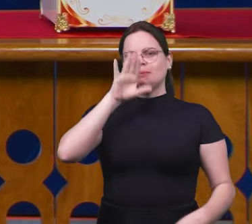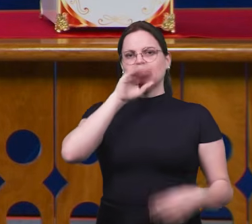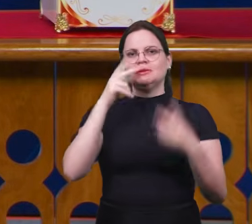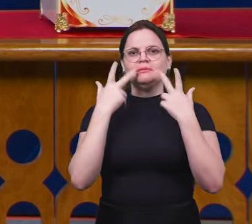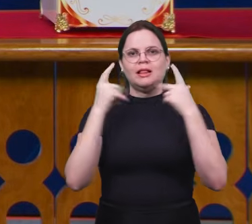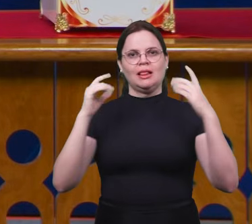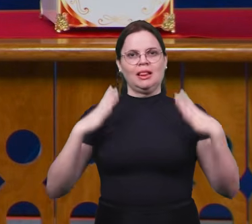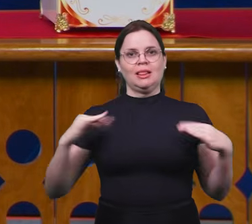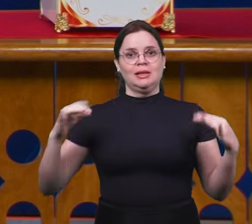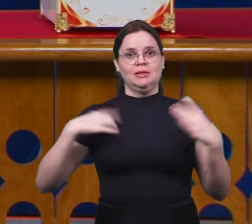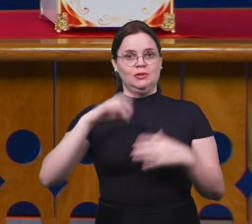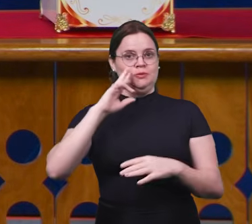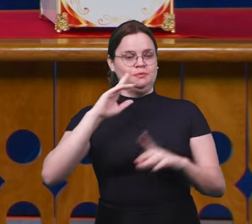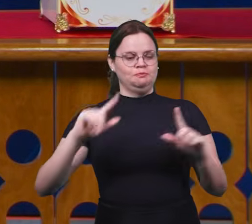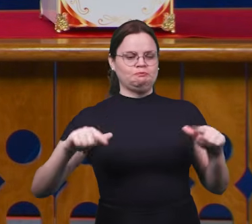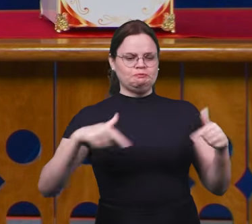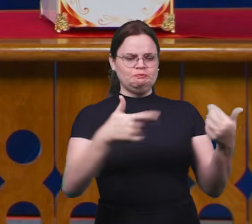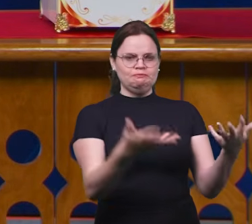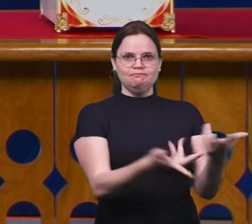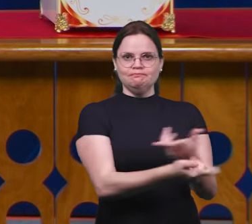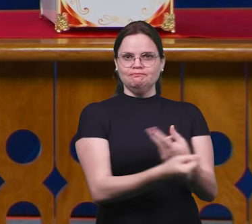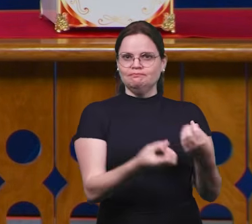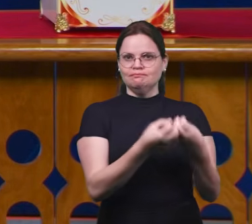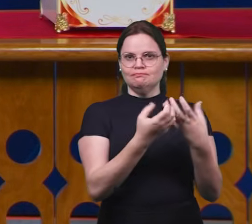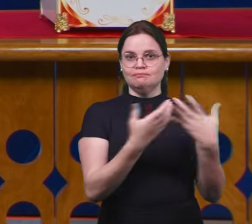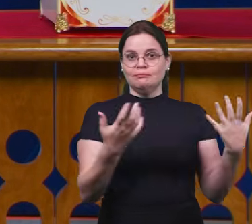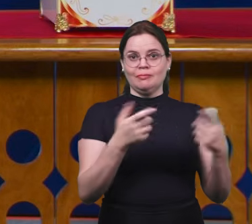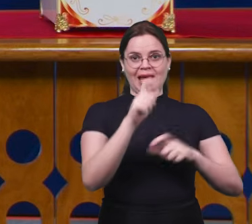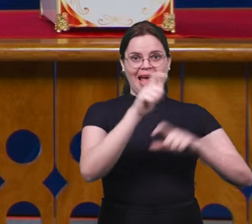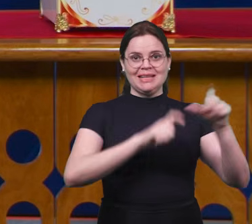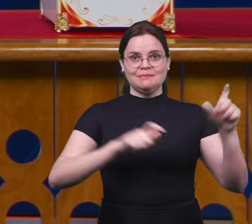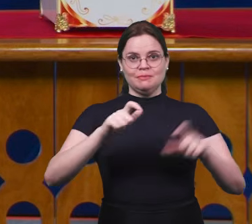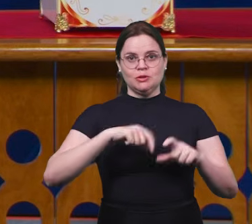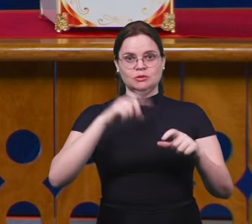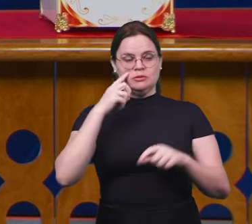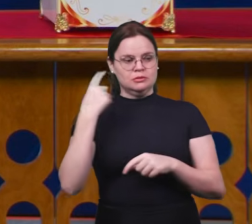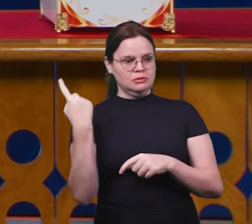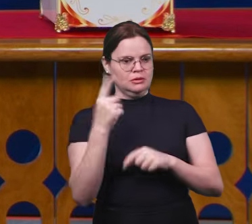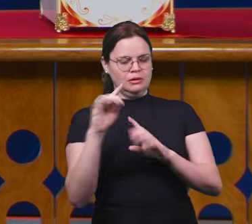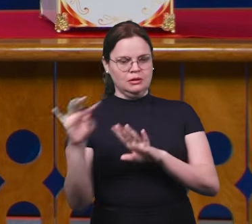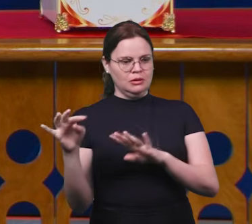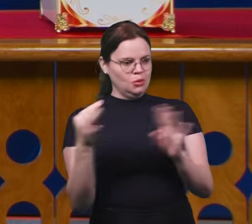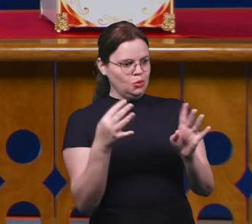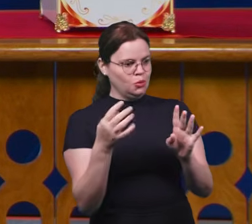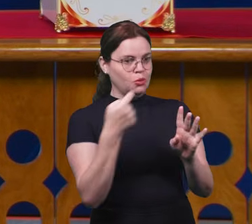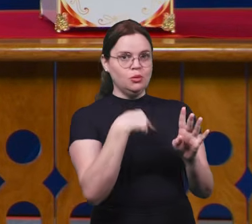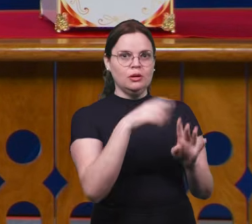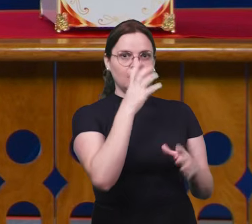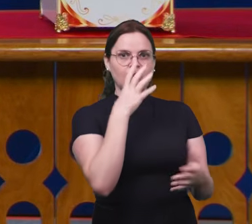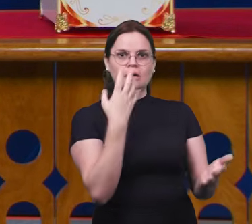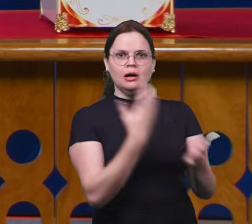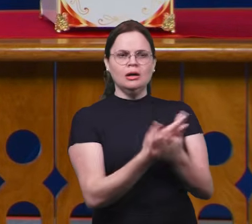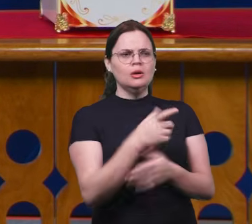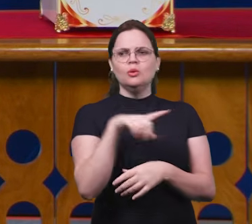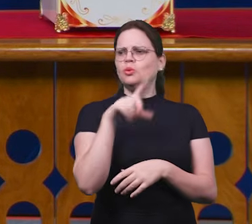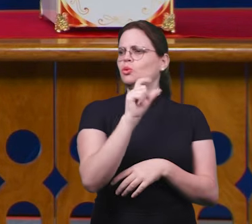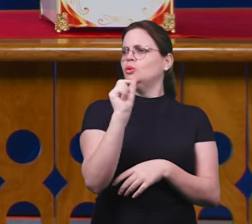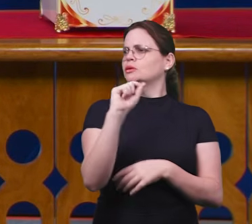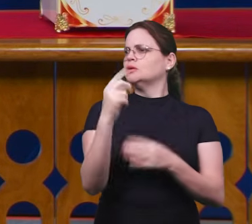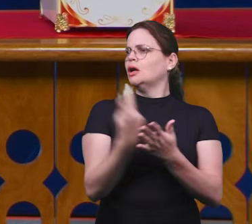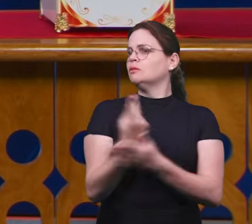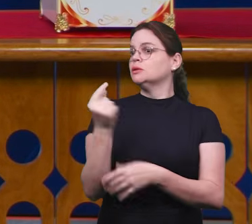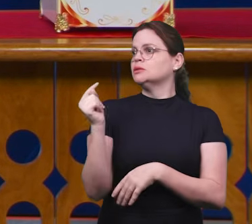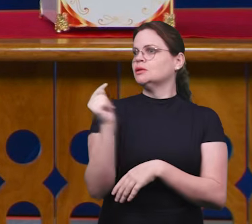o Senhor começou a operar ali algo glorioso, e todos que correram para aquele lugar estavam impressionados. O que é isso? O que